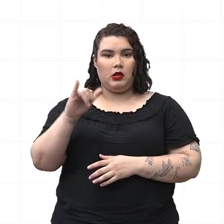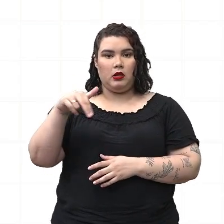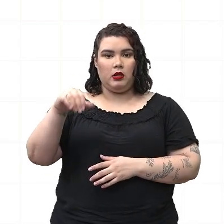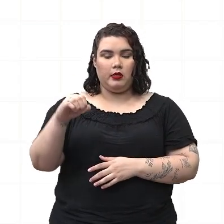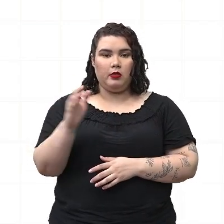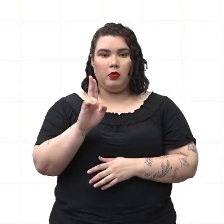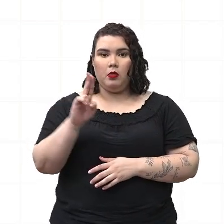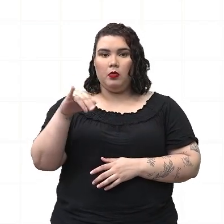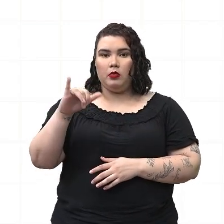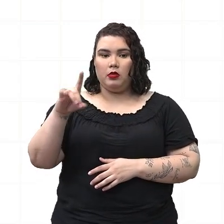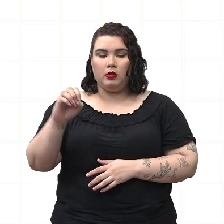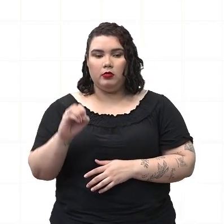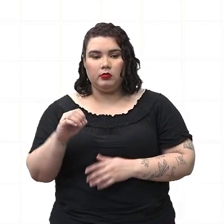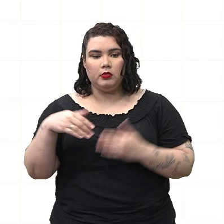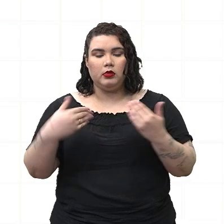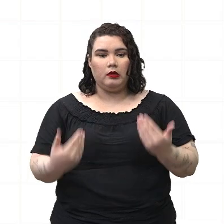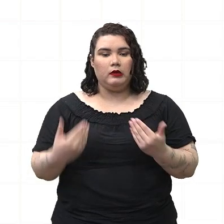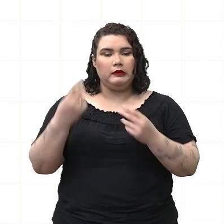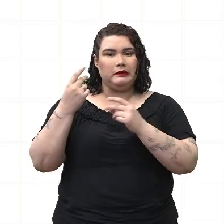né, se